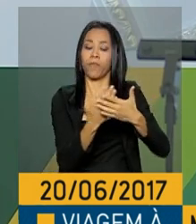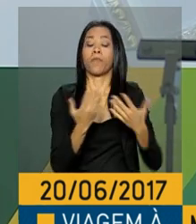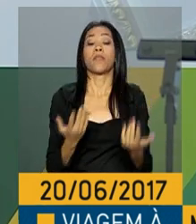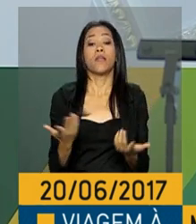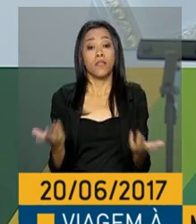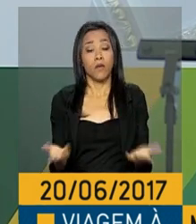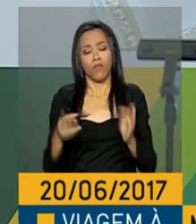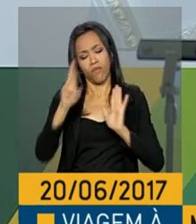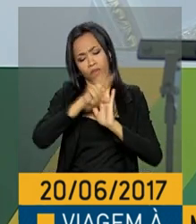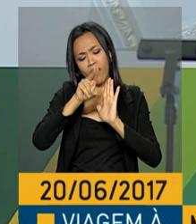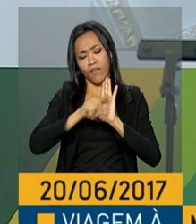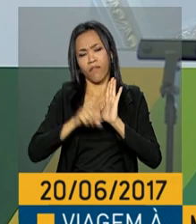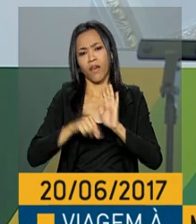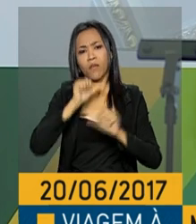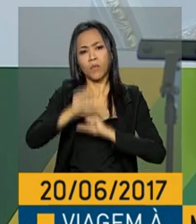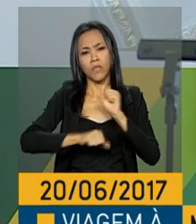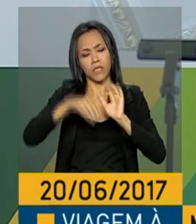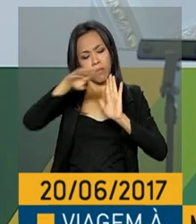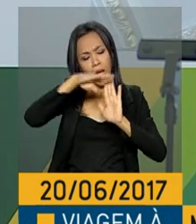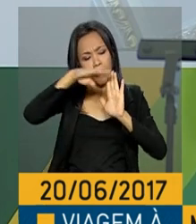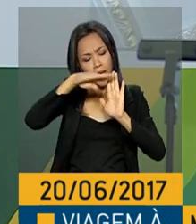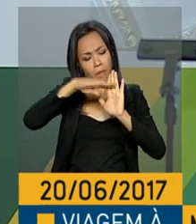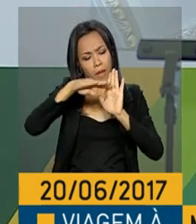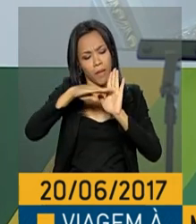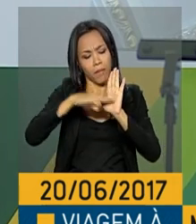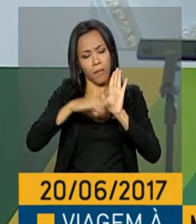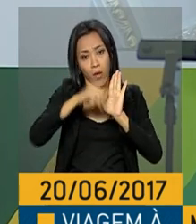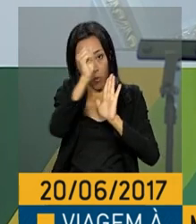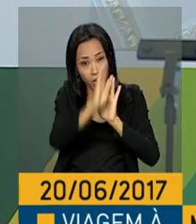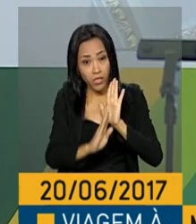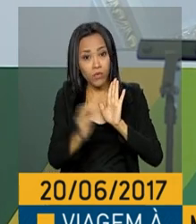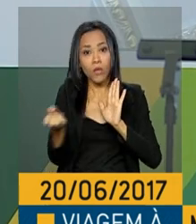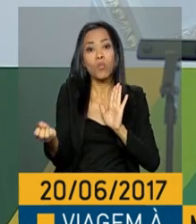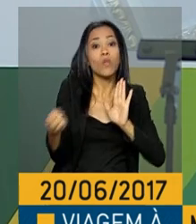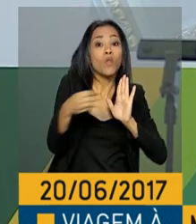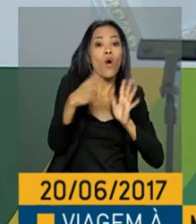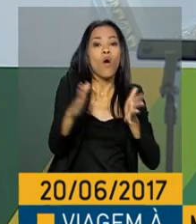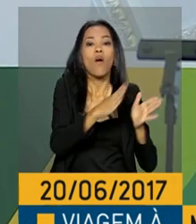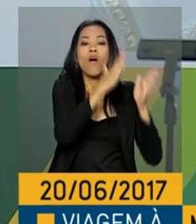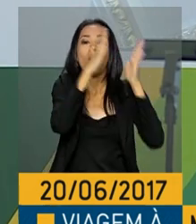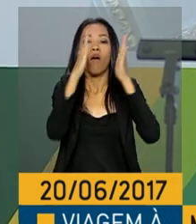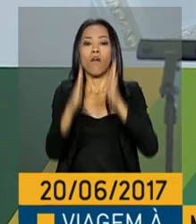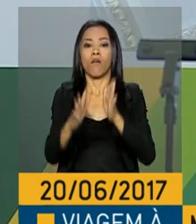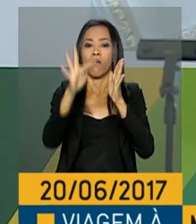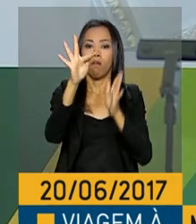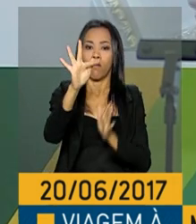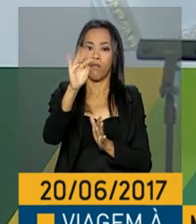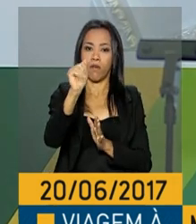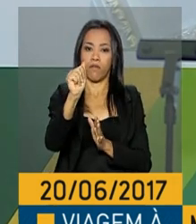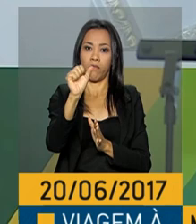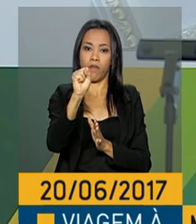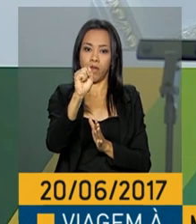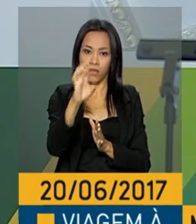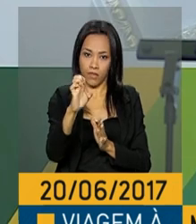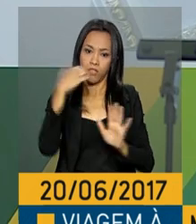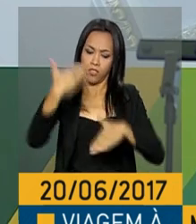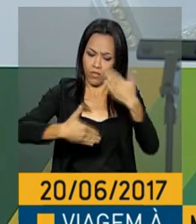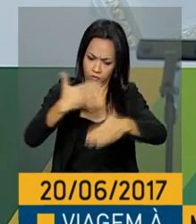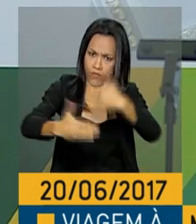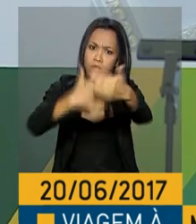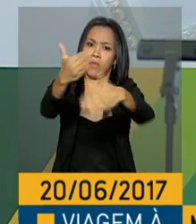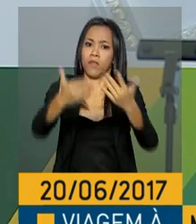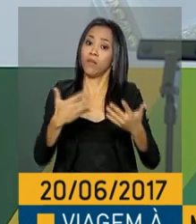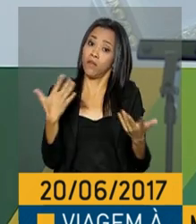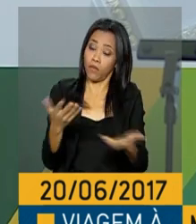de reformas, o Brasil está entrando numa nova fase de desenvolvimento. E nós queremos convidar,